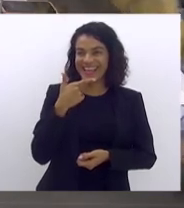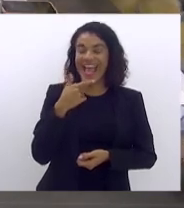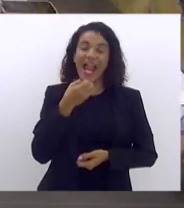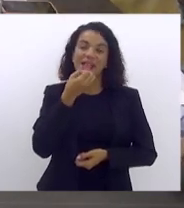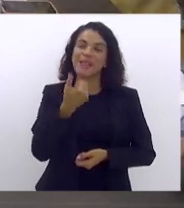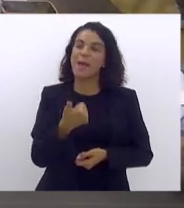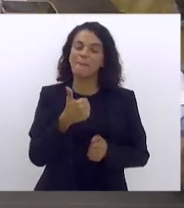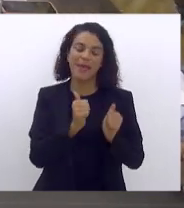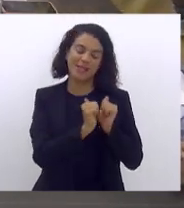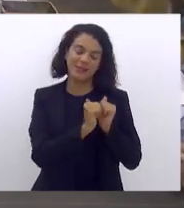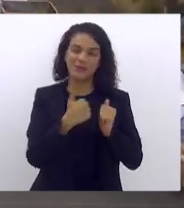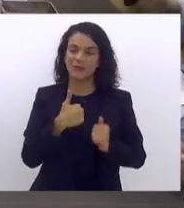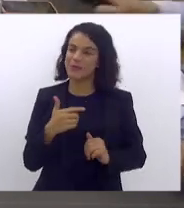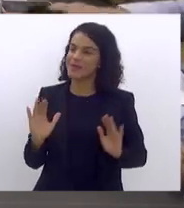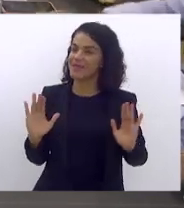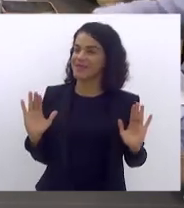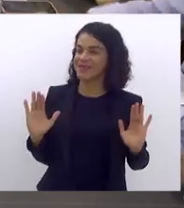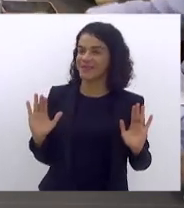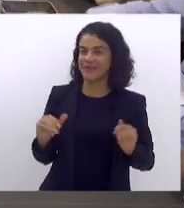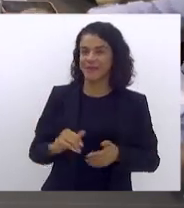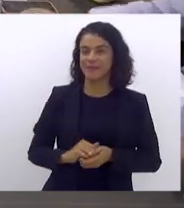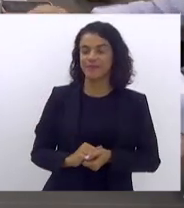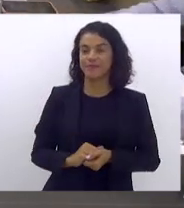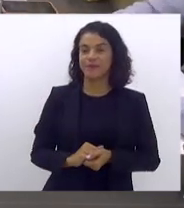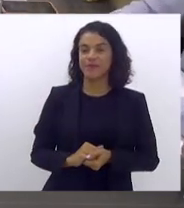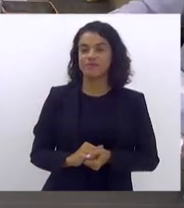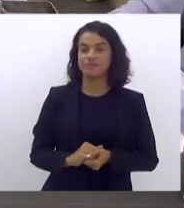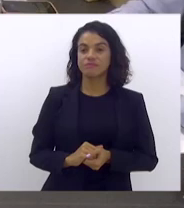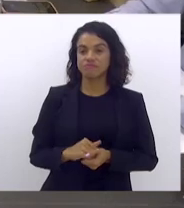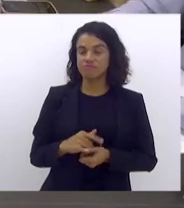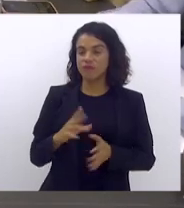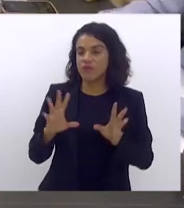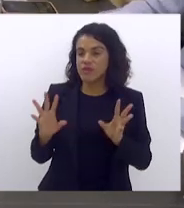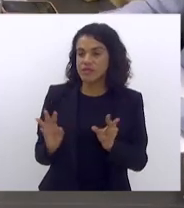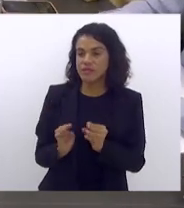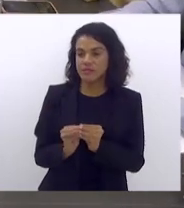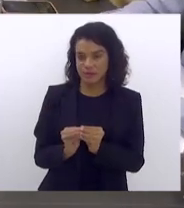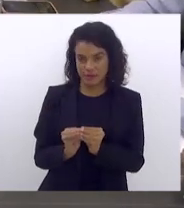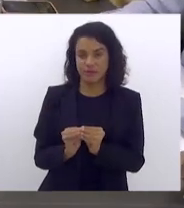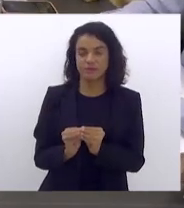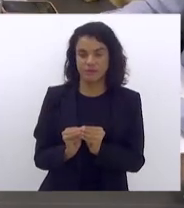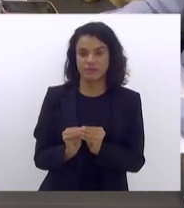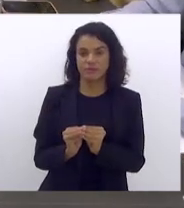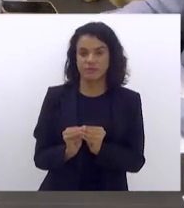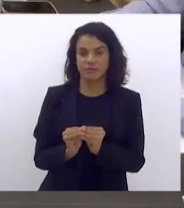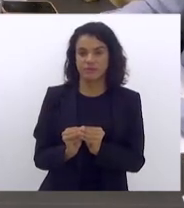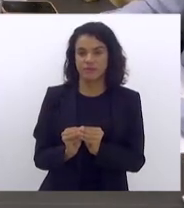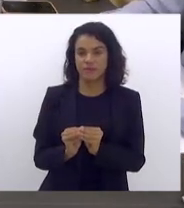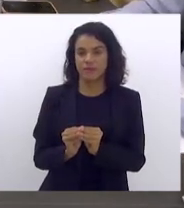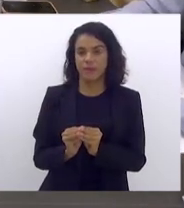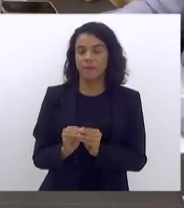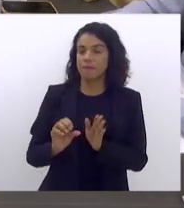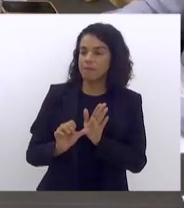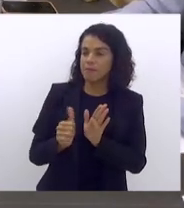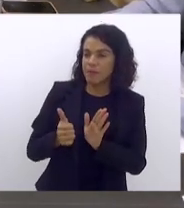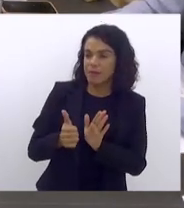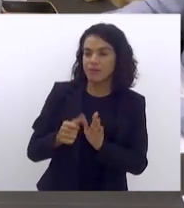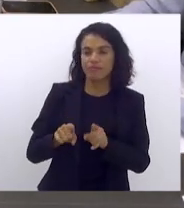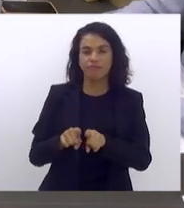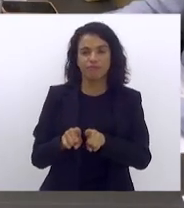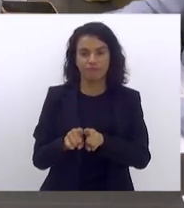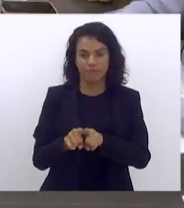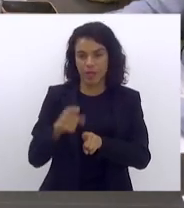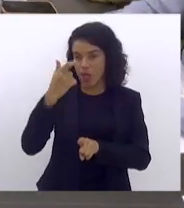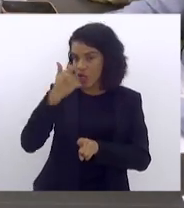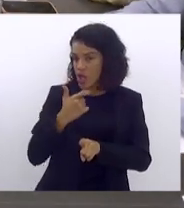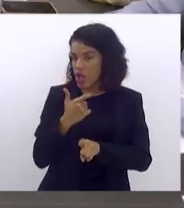muito bem escoltada aqui do meu lado. Deputado Serafini. Presidente, serei breve sobre essa questão levantada por Vossa Excelência. Primeiro, também dizer que desde que eu